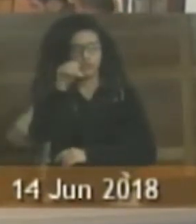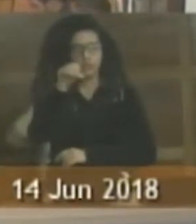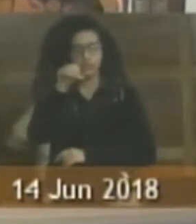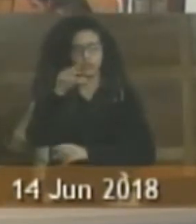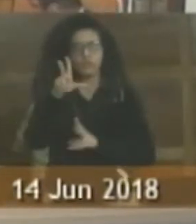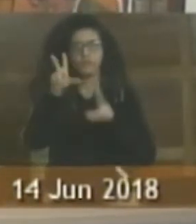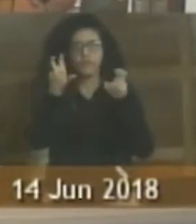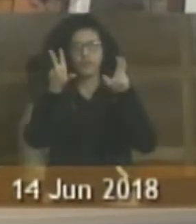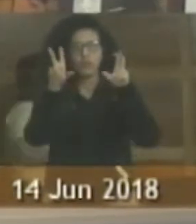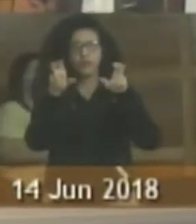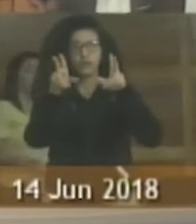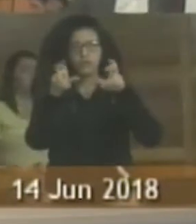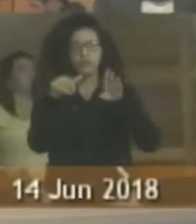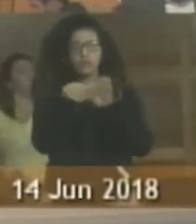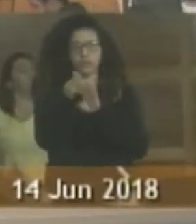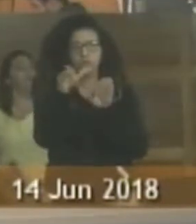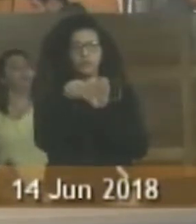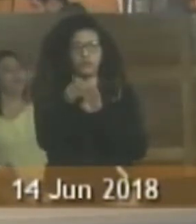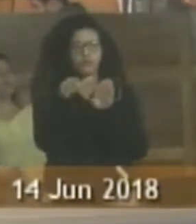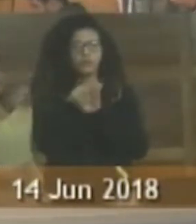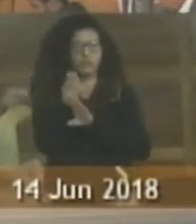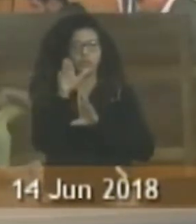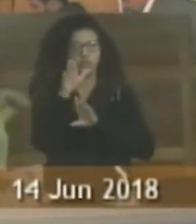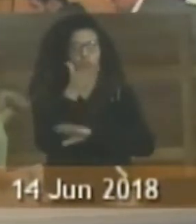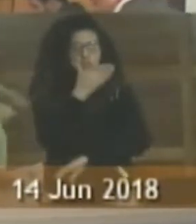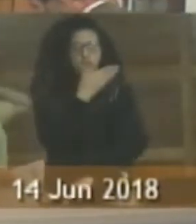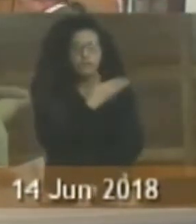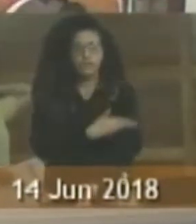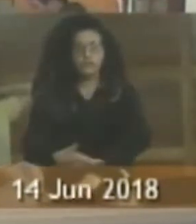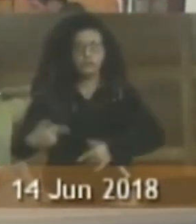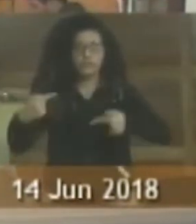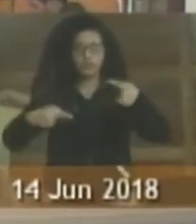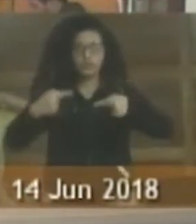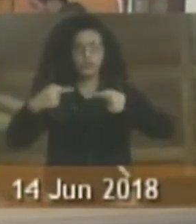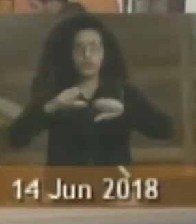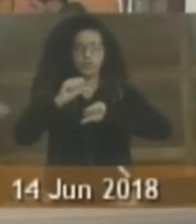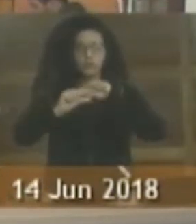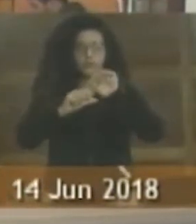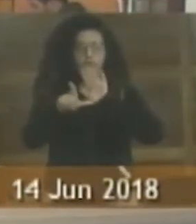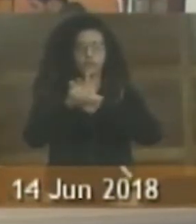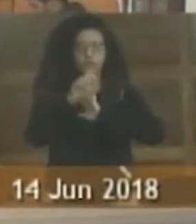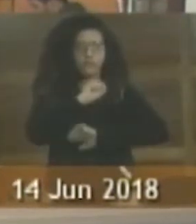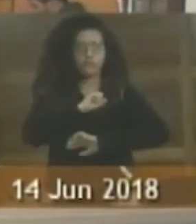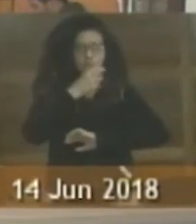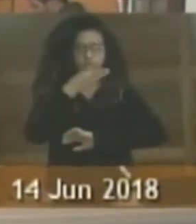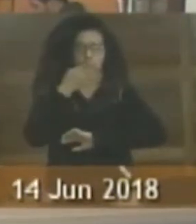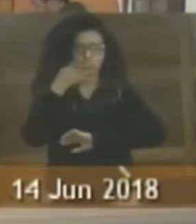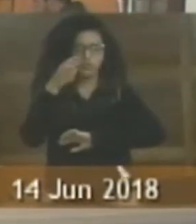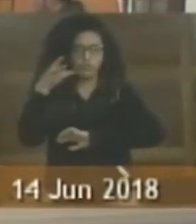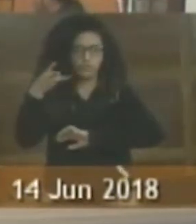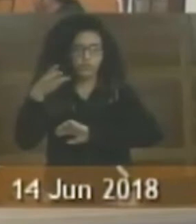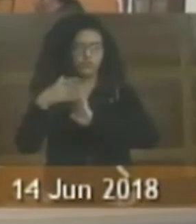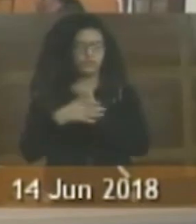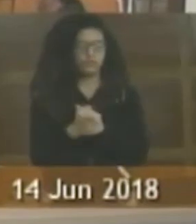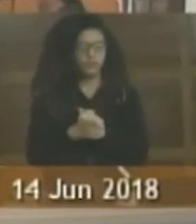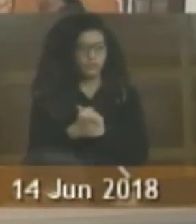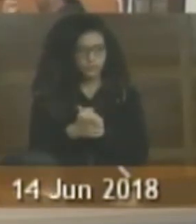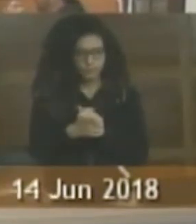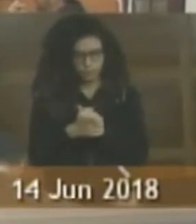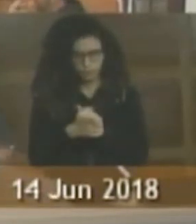2018, dispõe sobre o Conselho Municipal de Política Cultural, revoga a lei número 343, de L.O., de março de